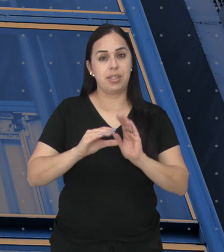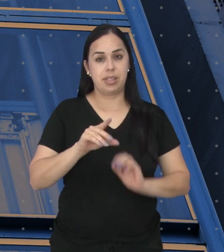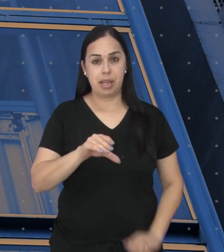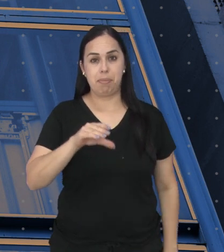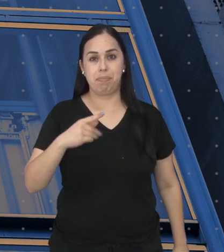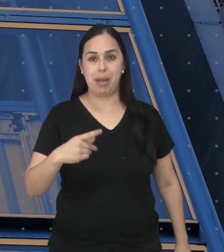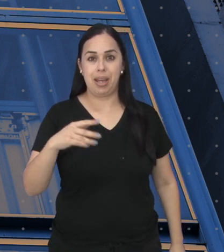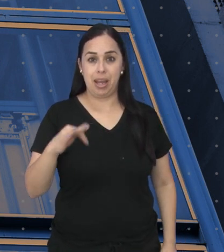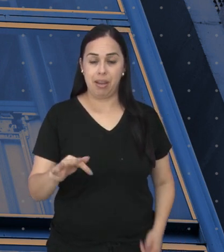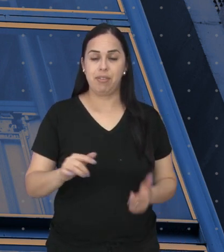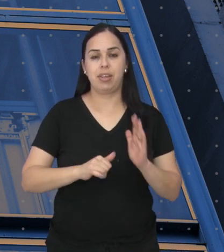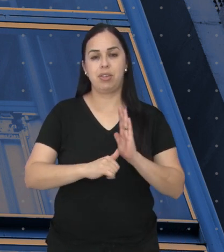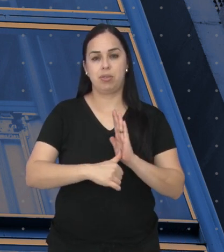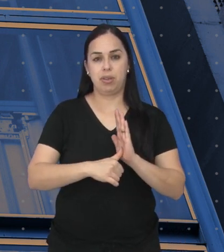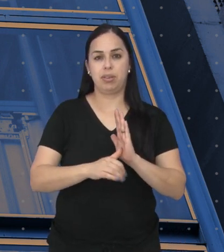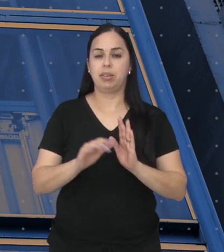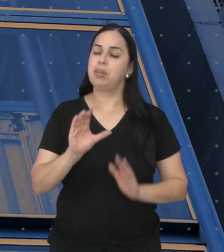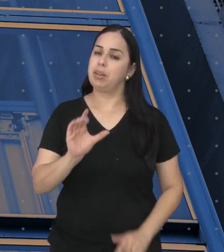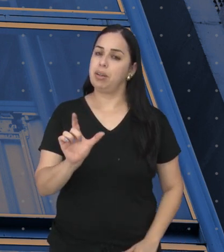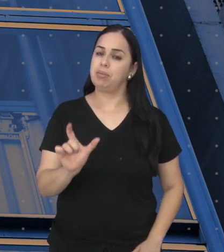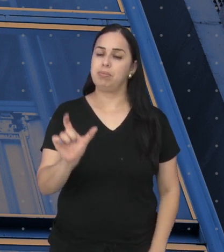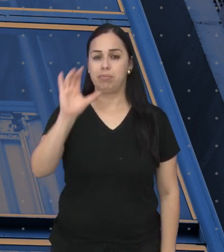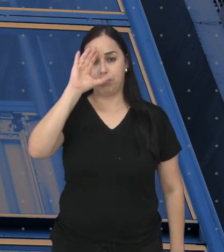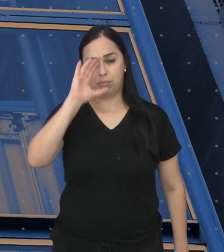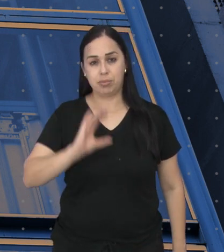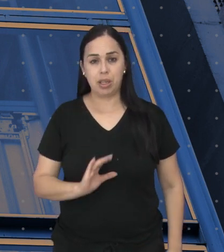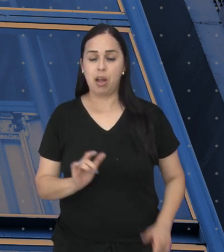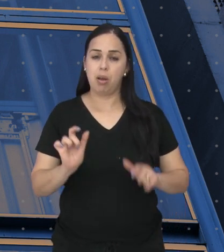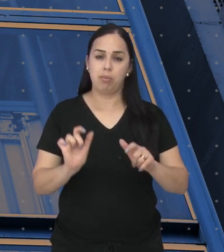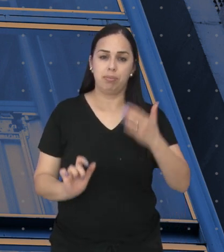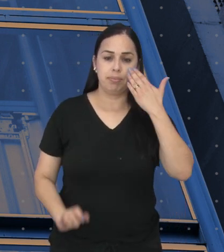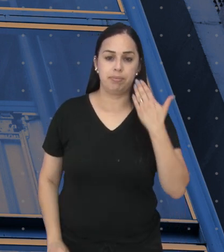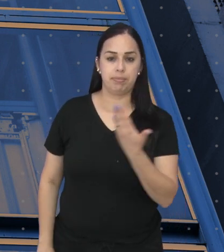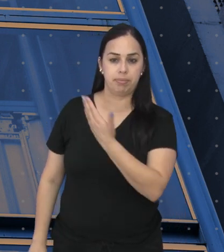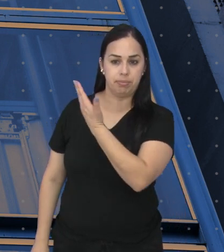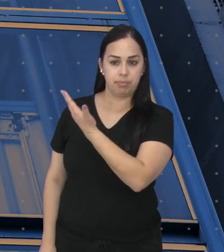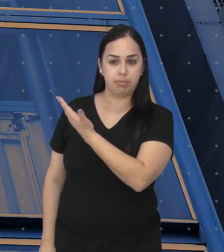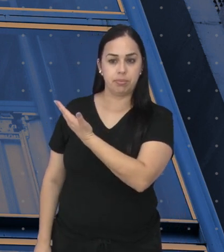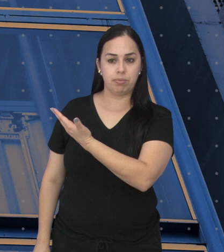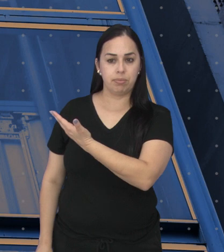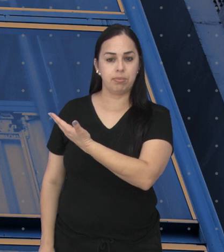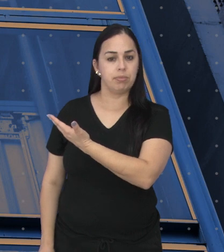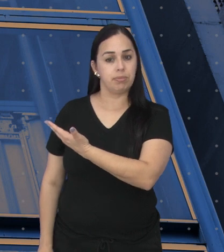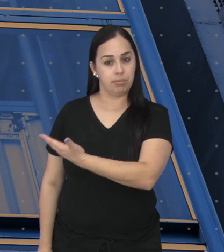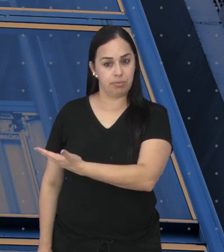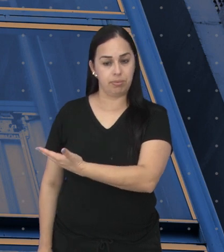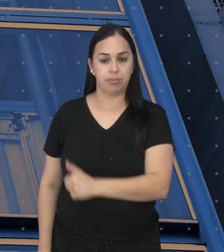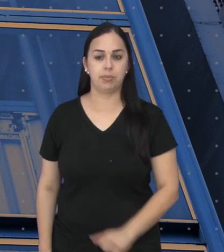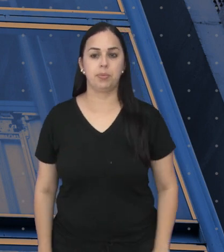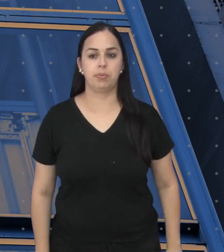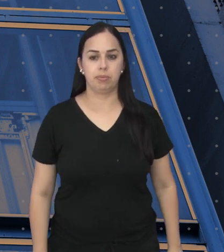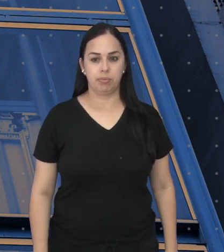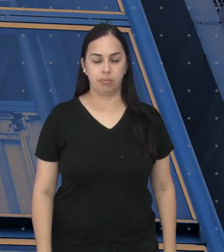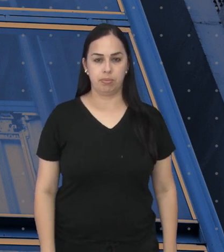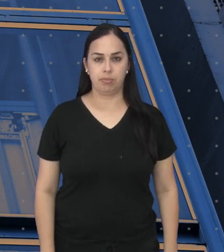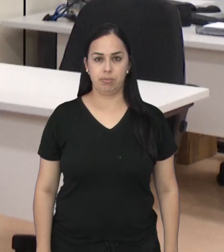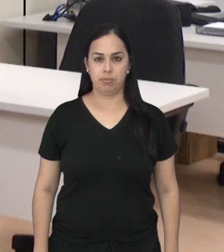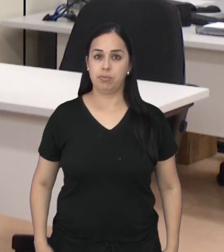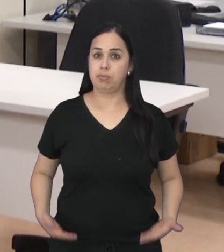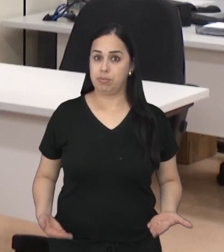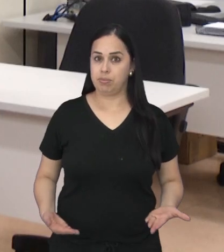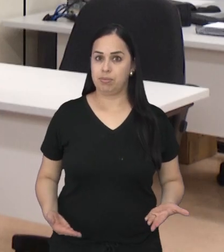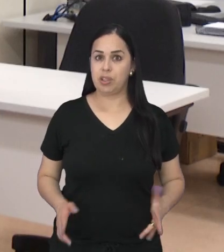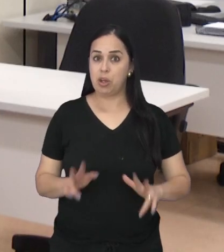carteira de trabalho e o cartão cidadão. O PAT fica na Praça Afonso Pena, número 175, no centro.